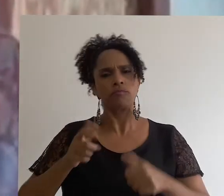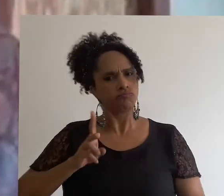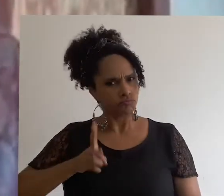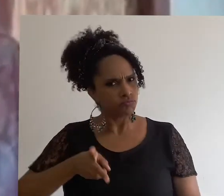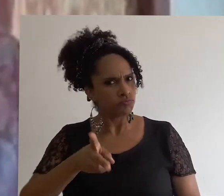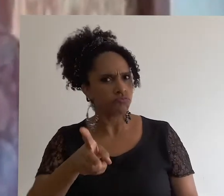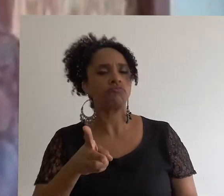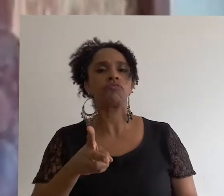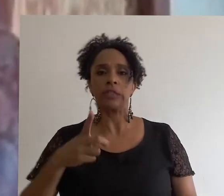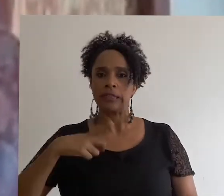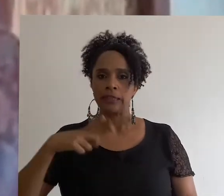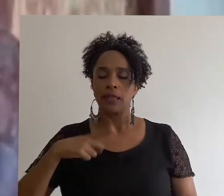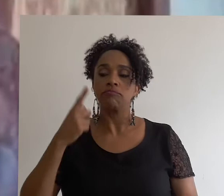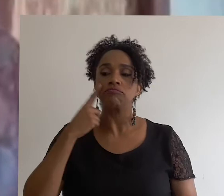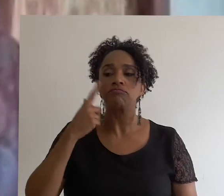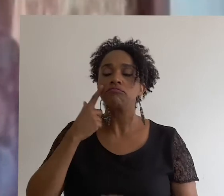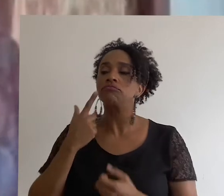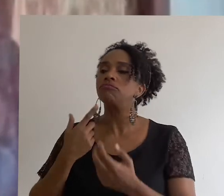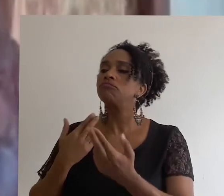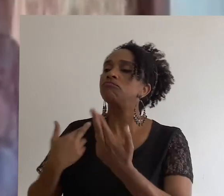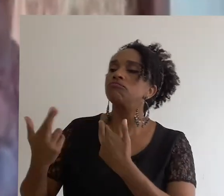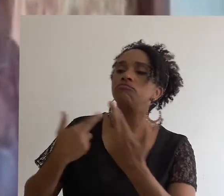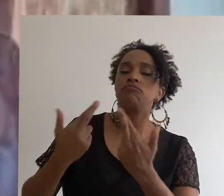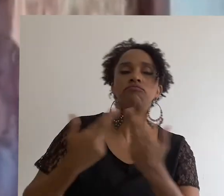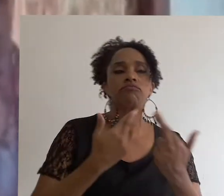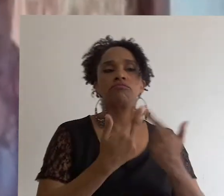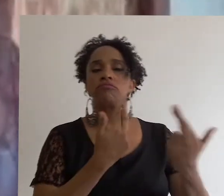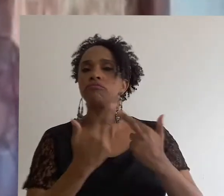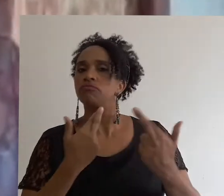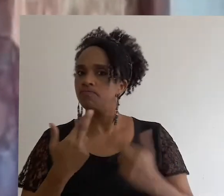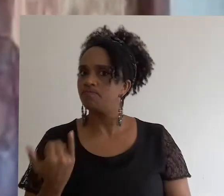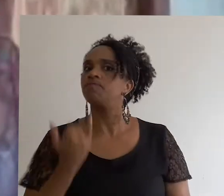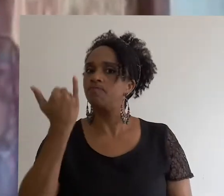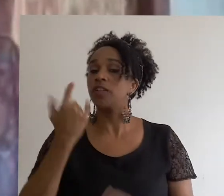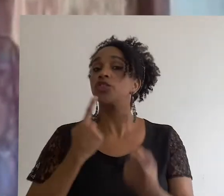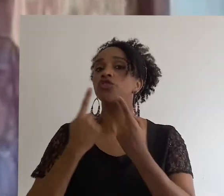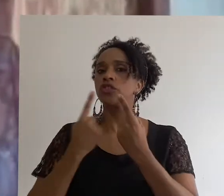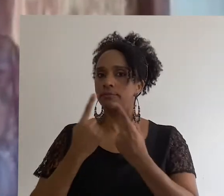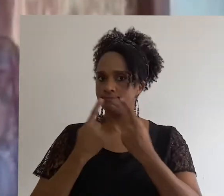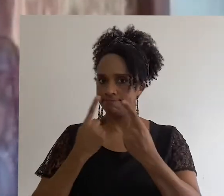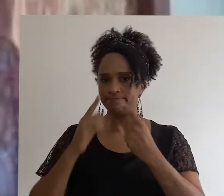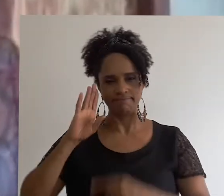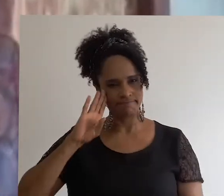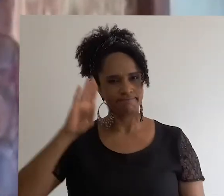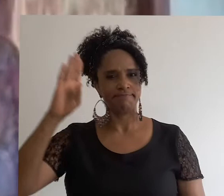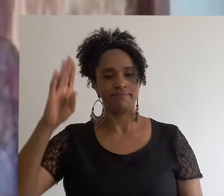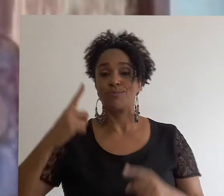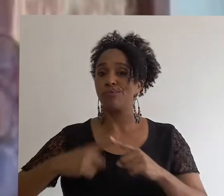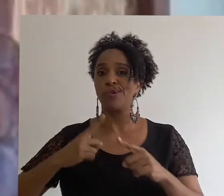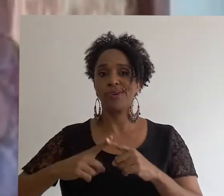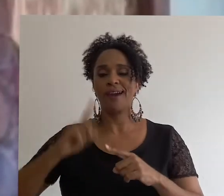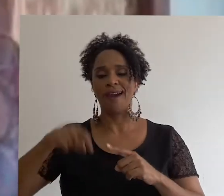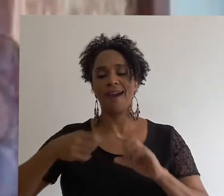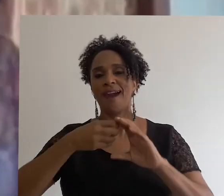de um permanente processo de escuta. Esse permanente processo de escuta, que quero frisar,